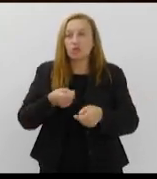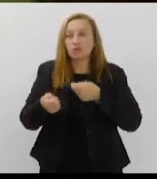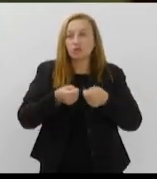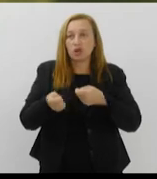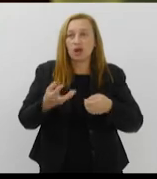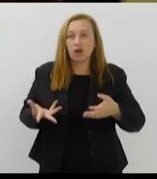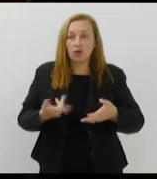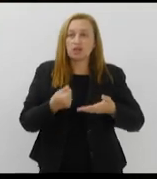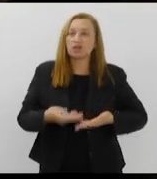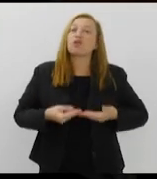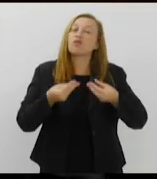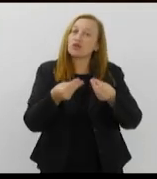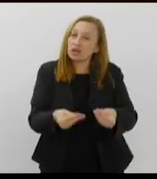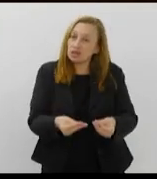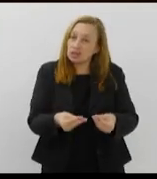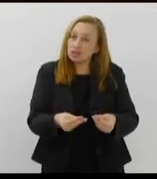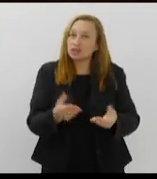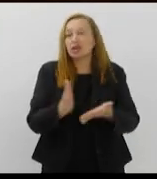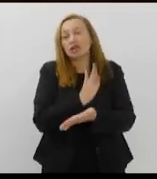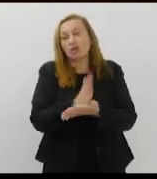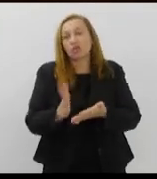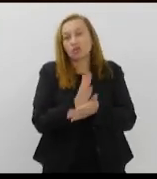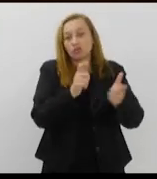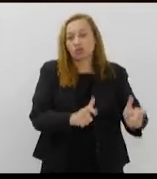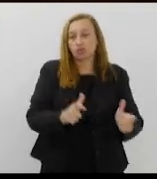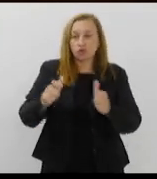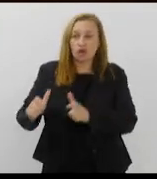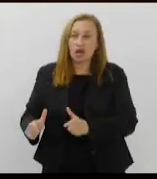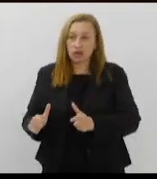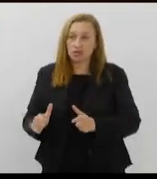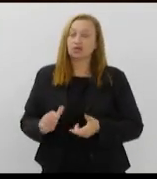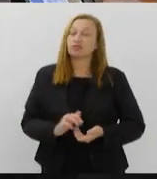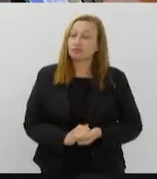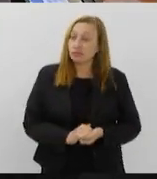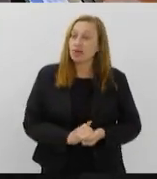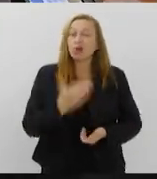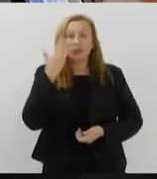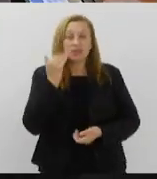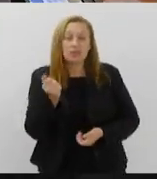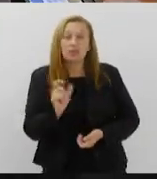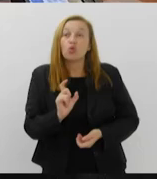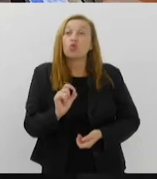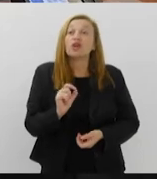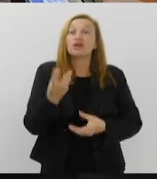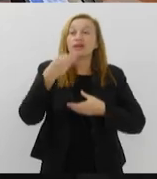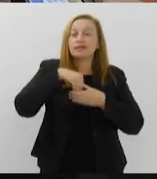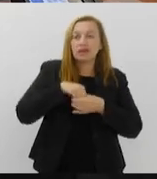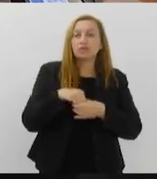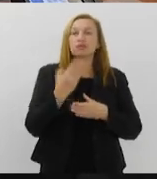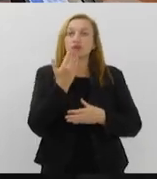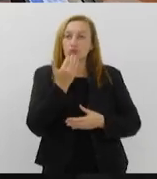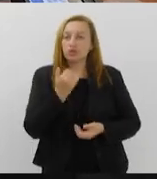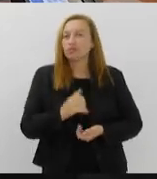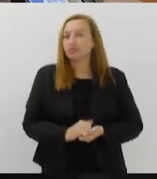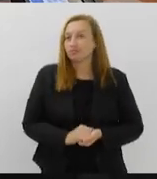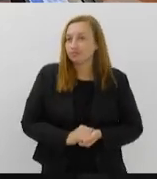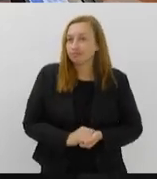que é oferecido em determinados estabelecimentos, para a gente saber o que tem ali naquele alimento.